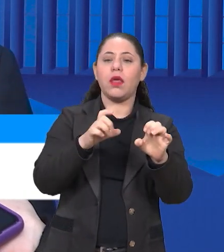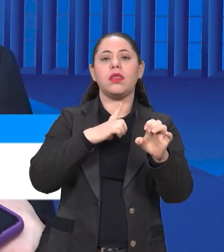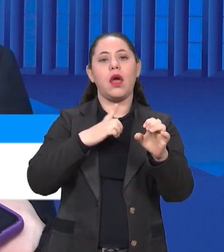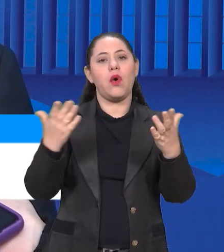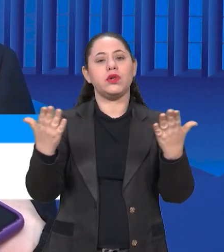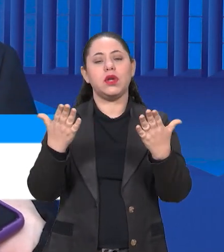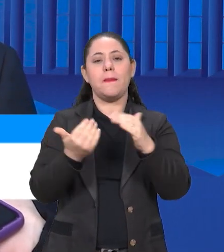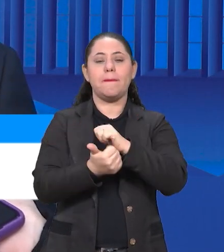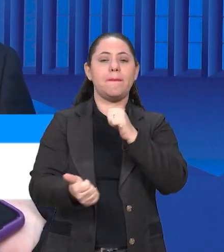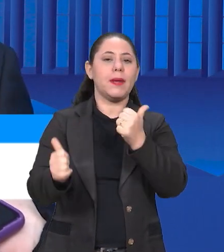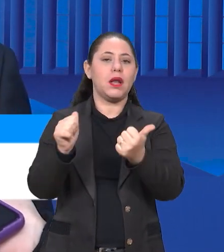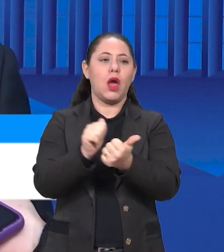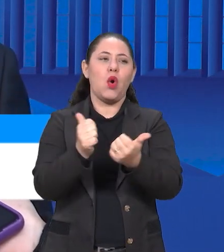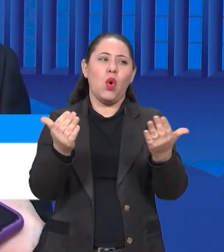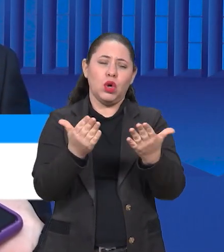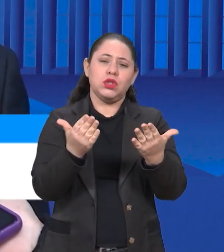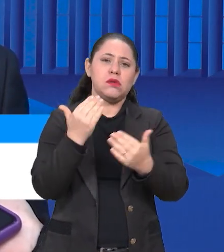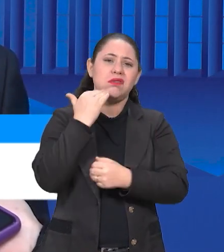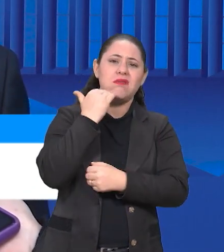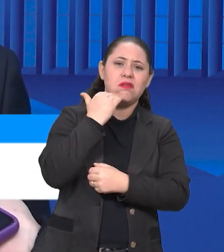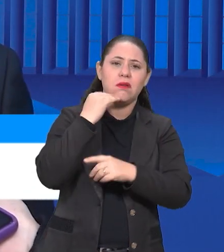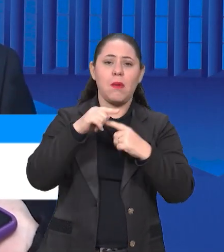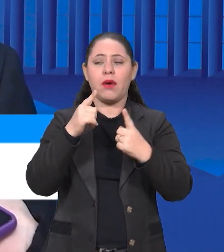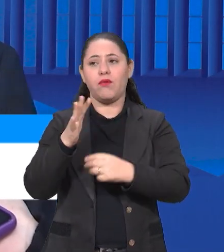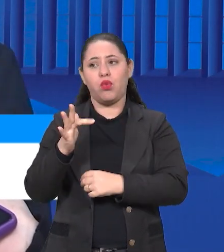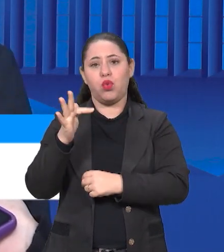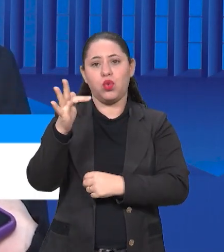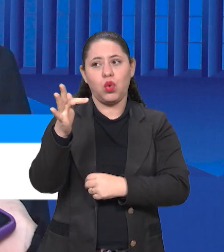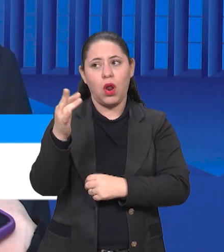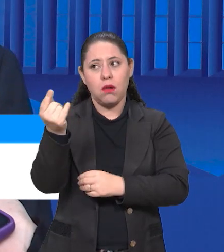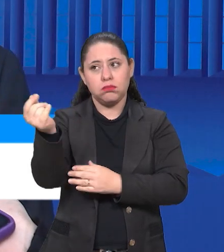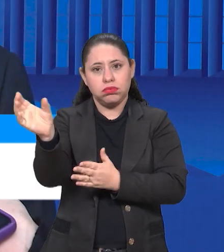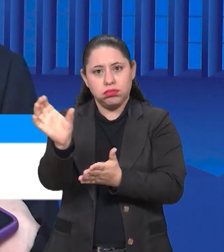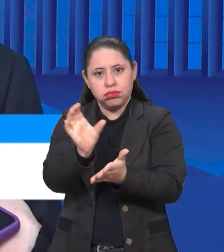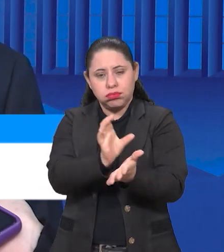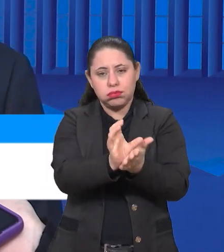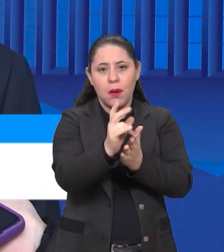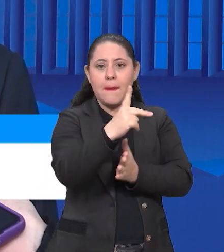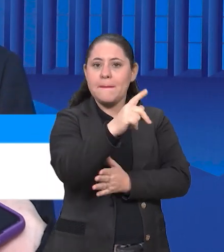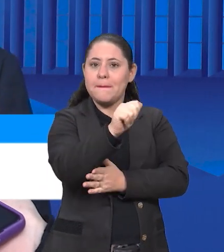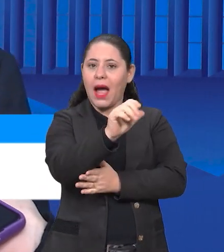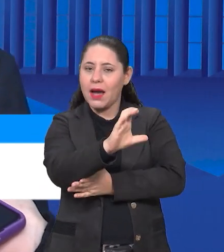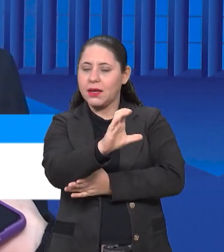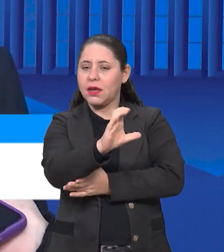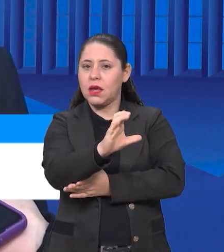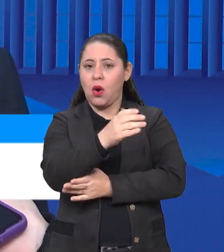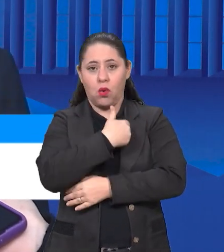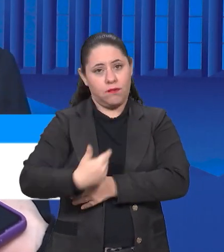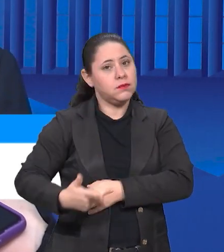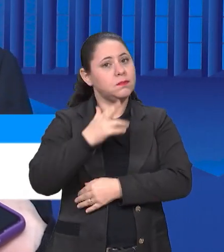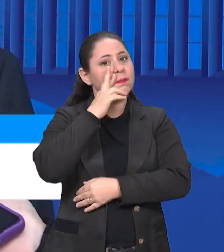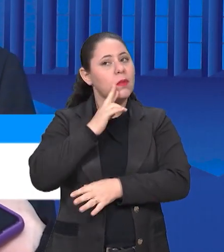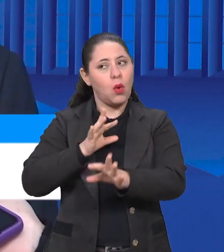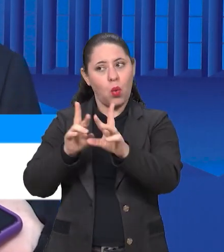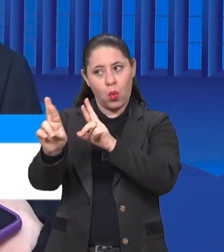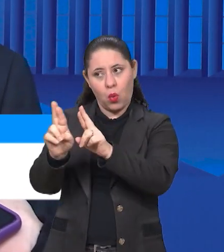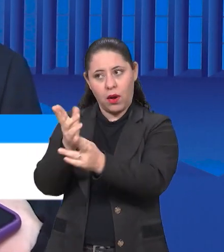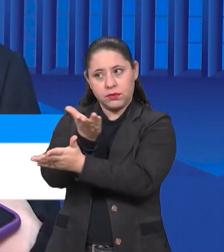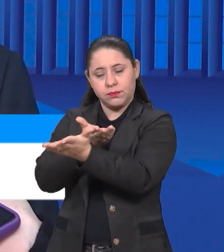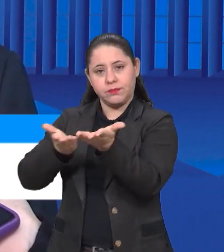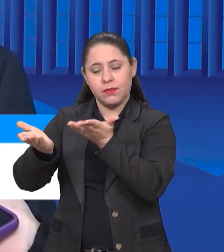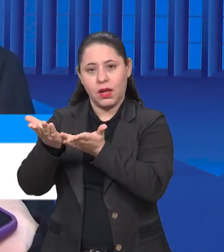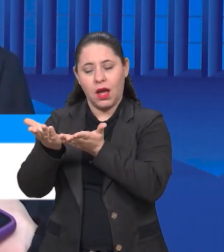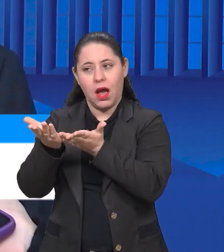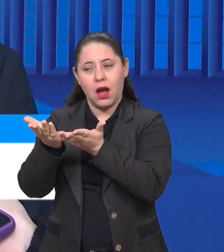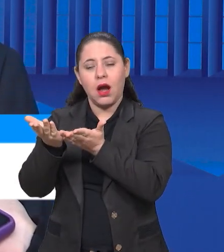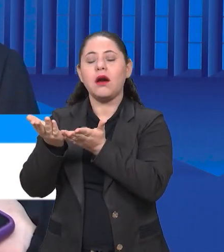dessa infraestrutura que hoje está deficiente, mas eu penso que com esses investimentos do PAC, que o governador Eduardo Riedel buscou